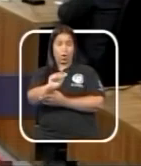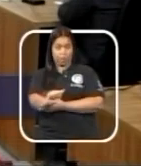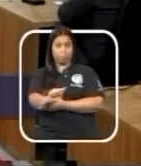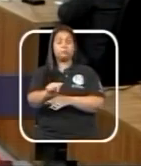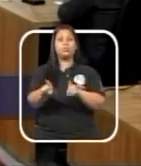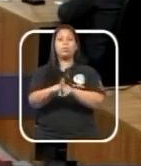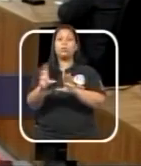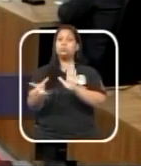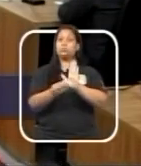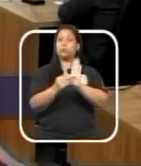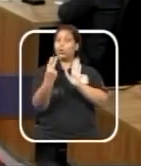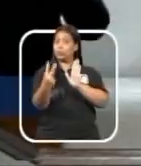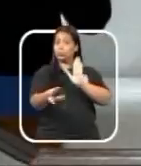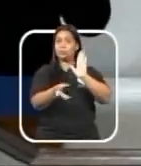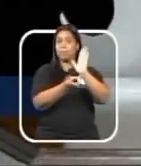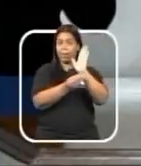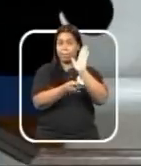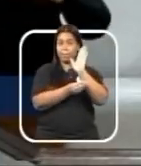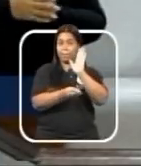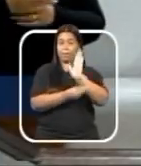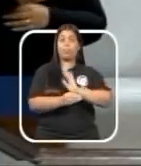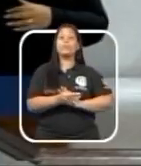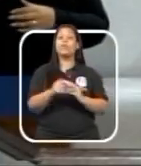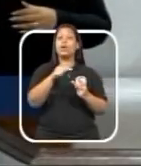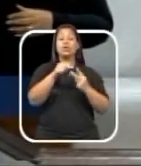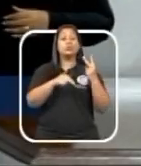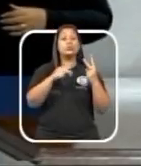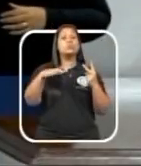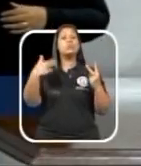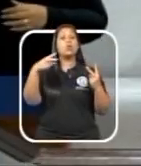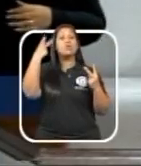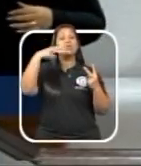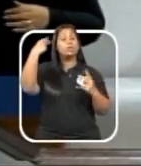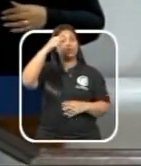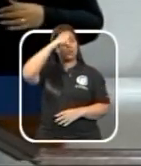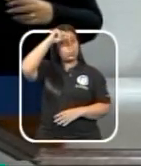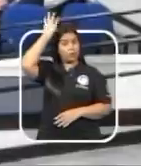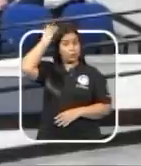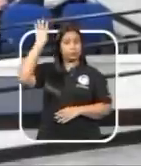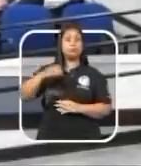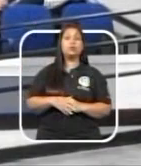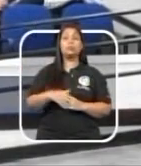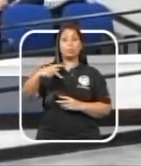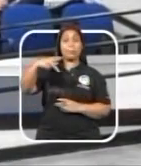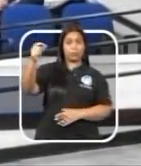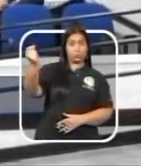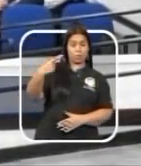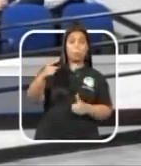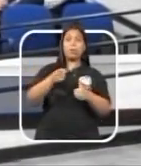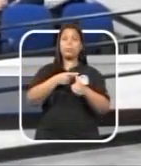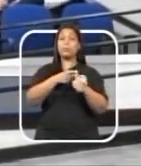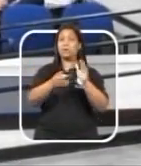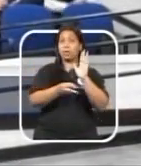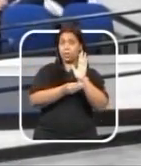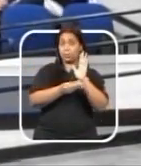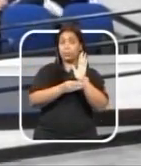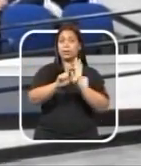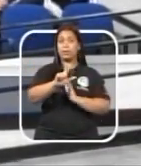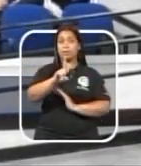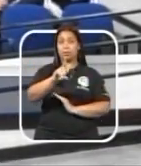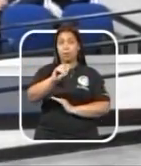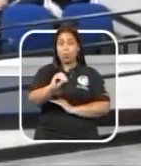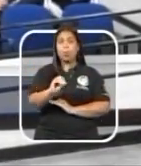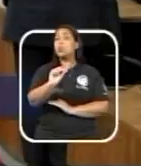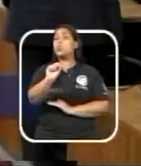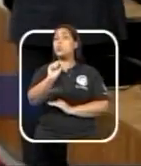foram incorporadas 2 emendas, ambas de autoria do vereador João Paulo Rilo, do PSOL. A primeira emenda anexada à LDO